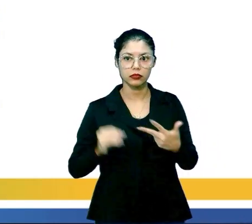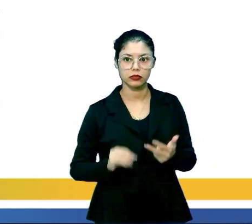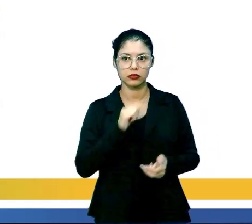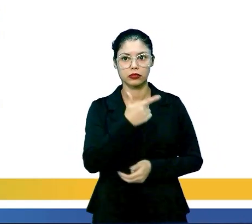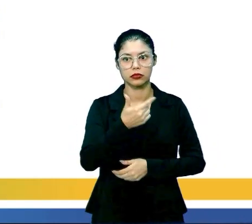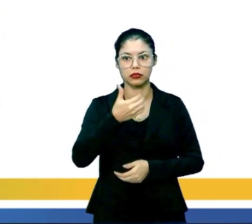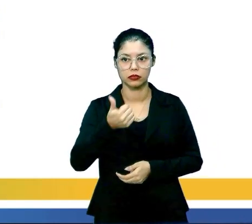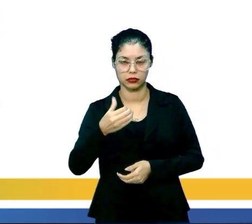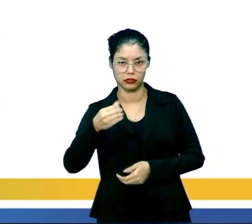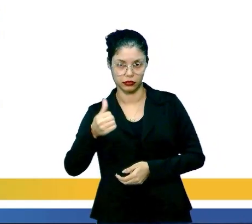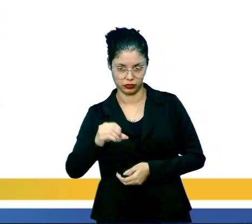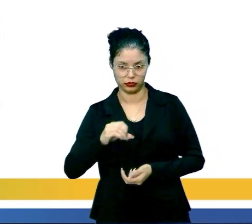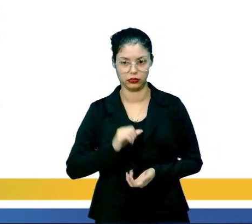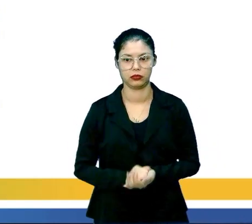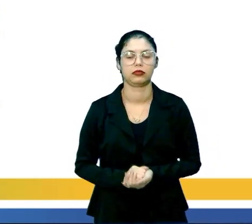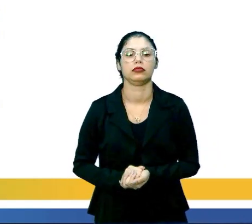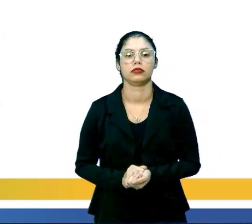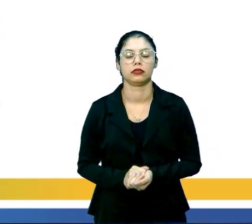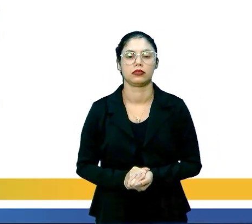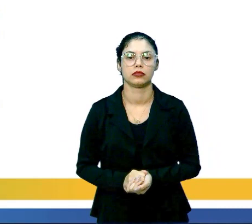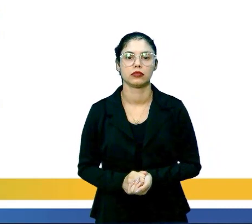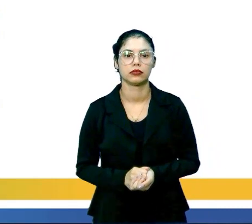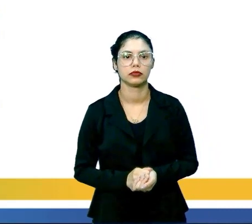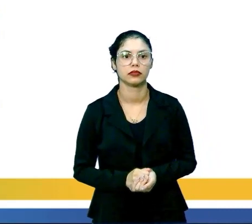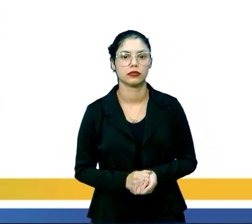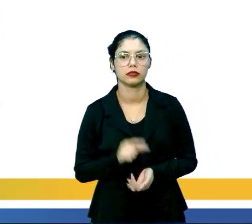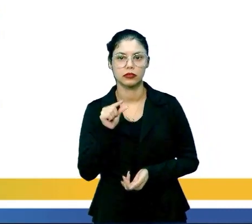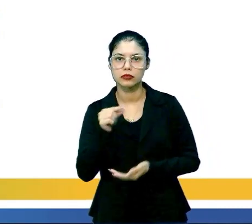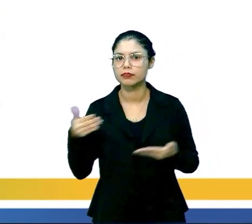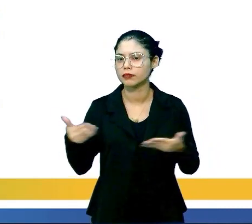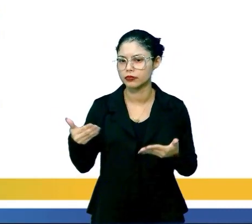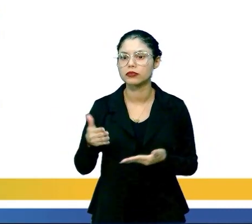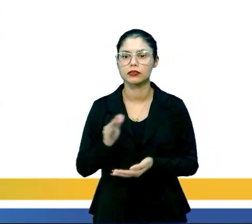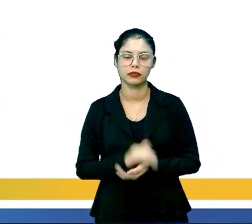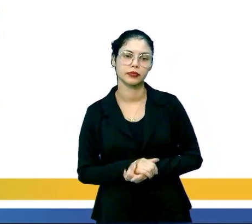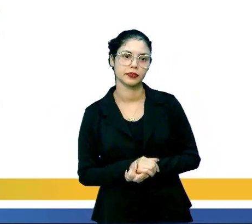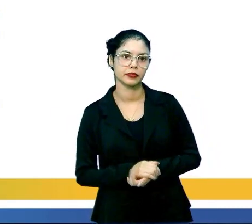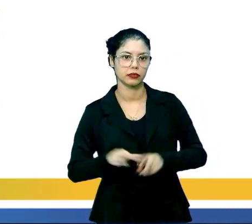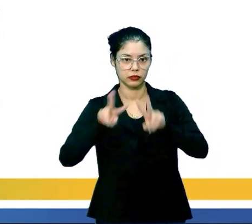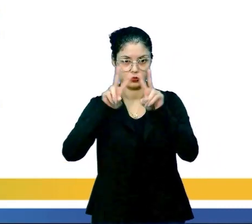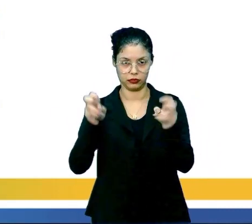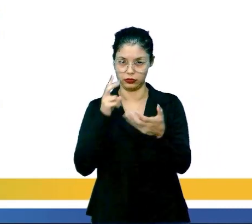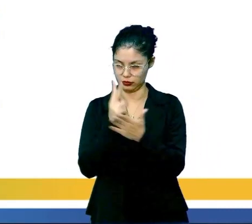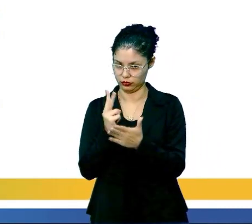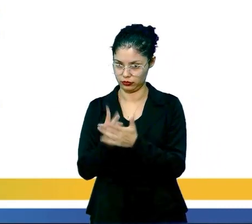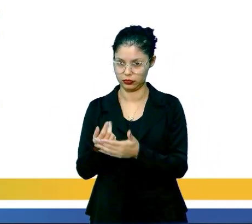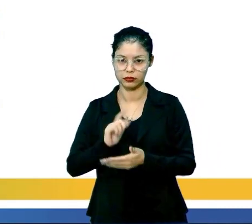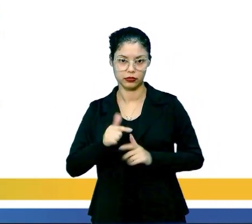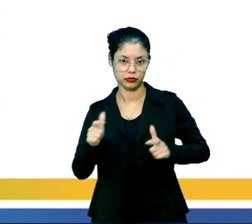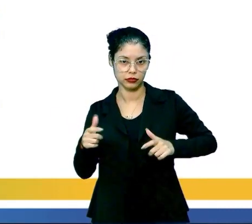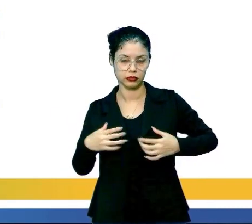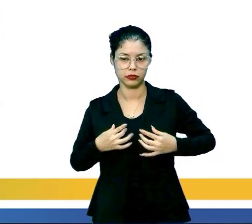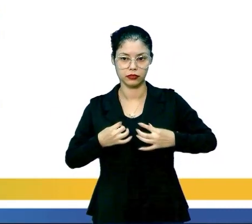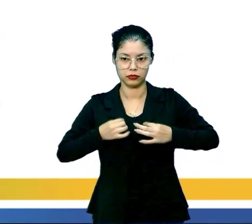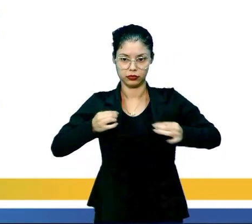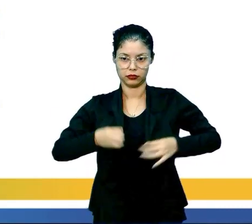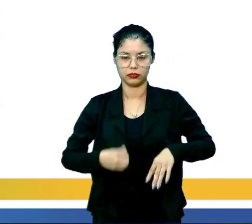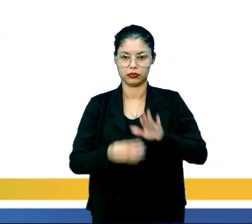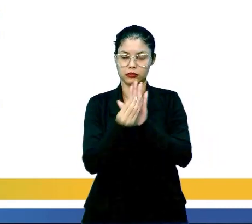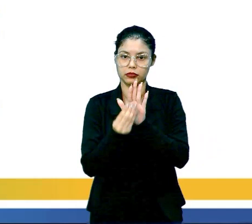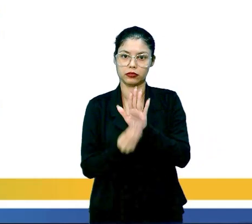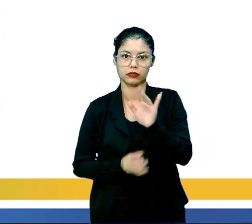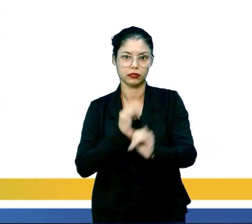de 2019, ele não é muito antigo, é um pouco atual. Esse é um assunto que está sempre em alta, que são os dados